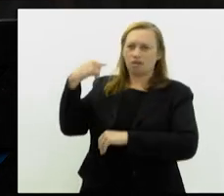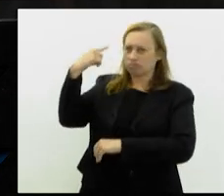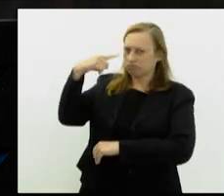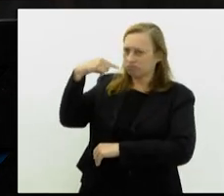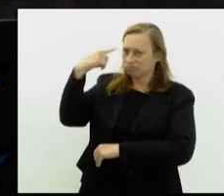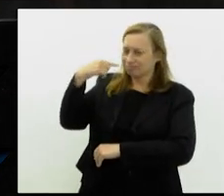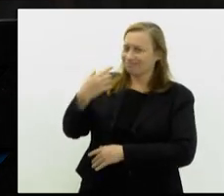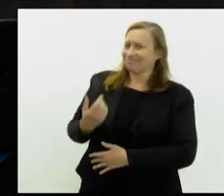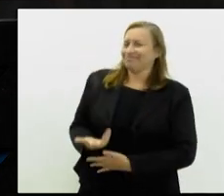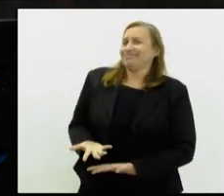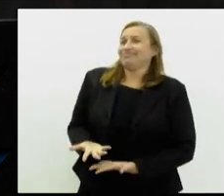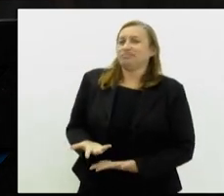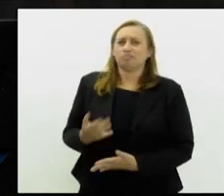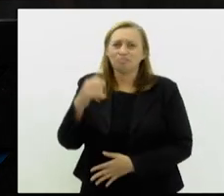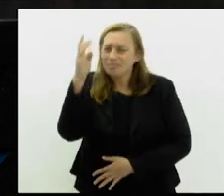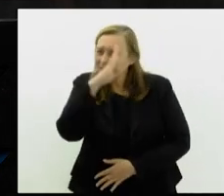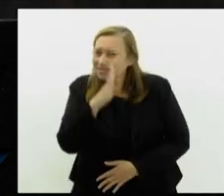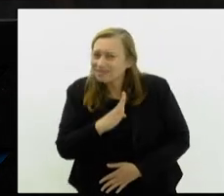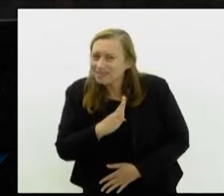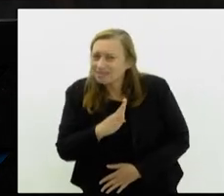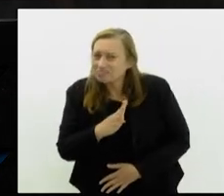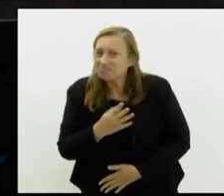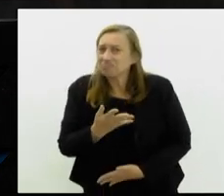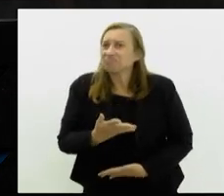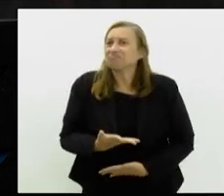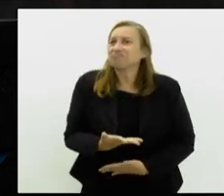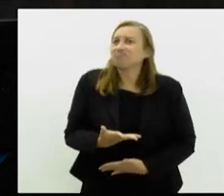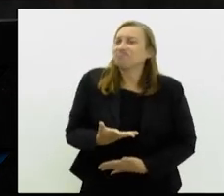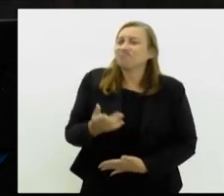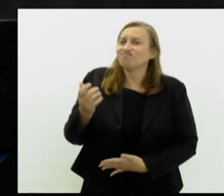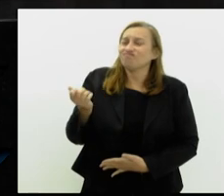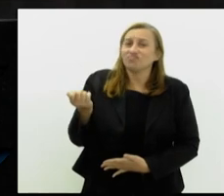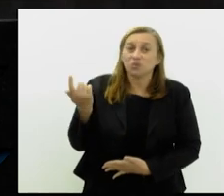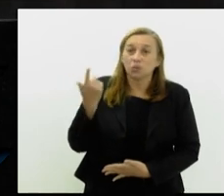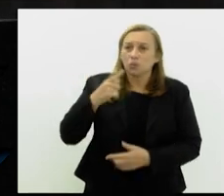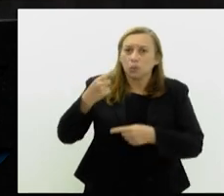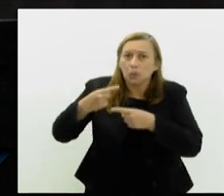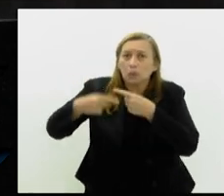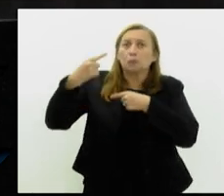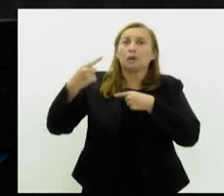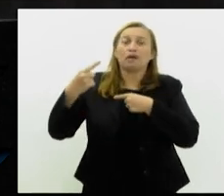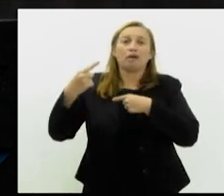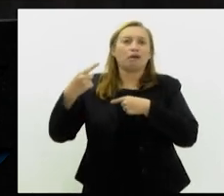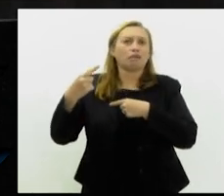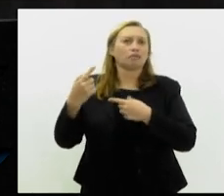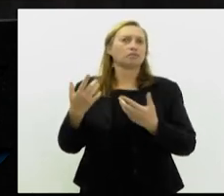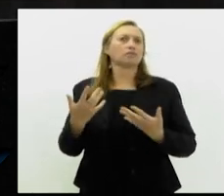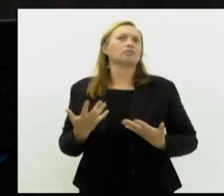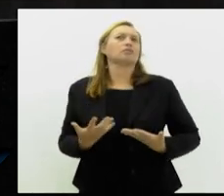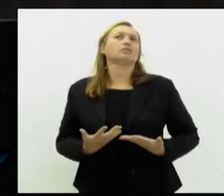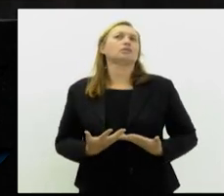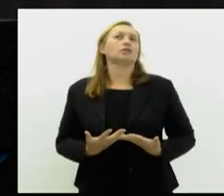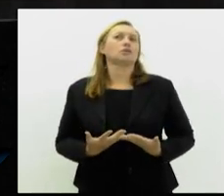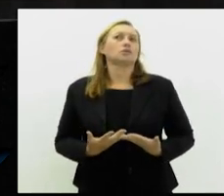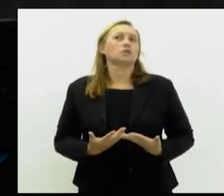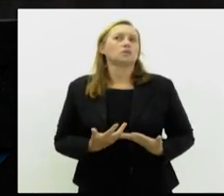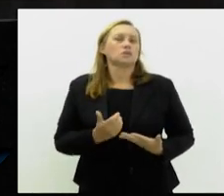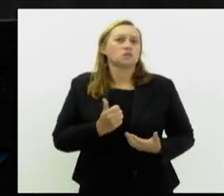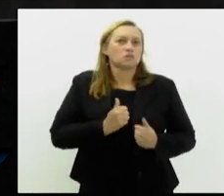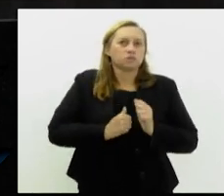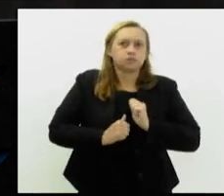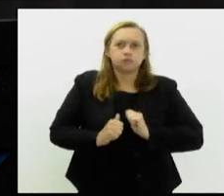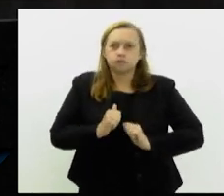advogados brasileiros que conseguem superar o